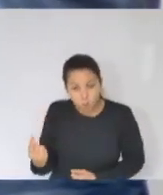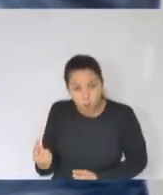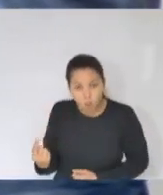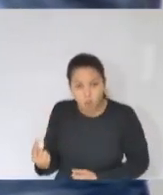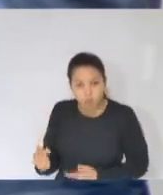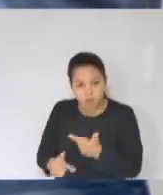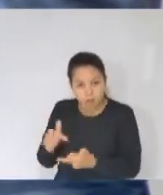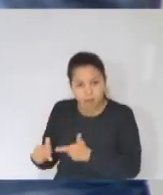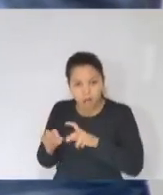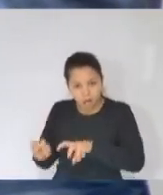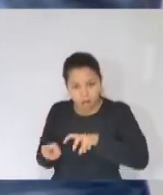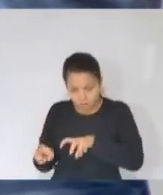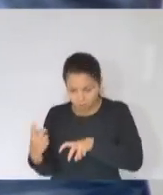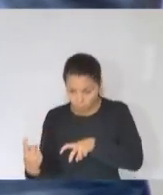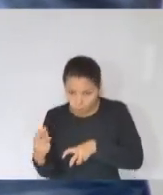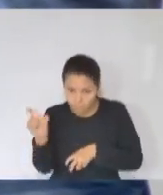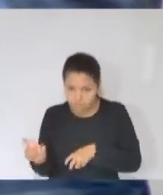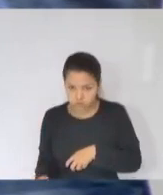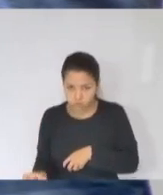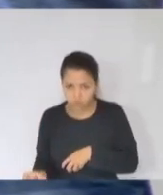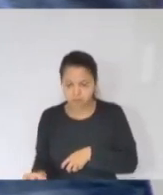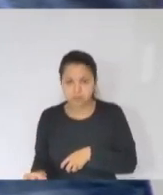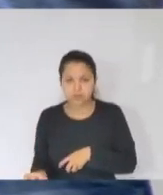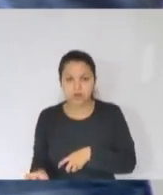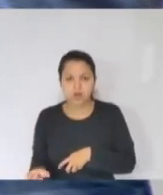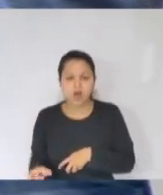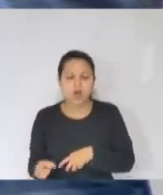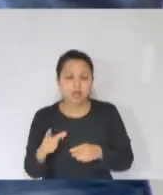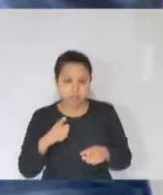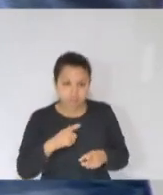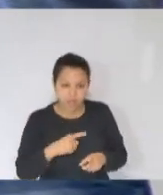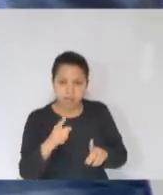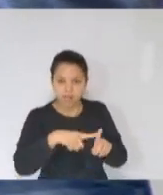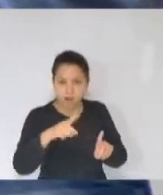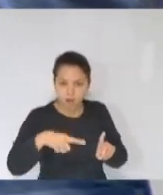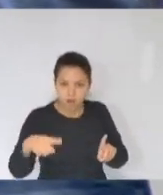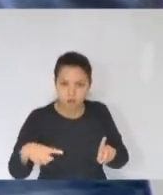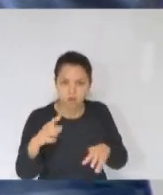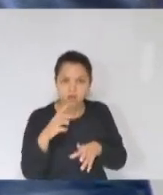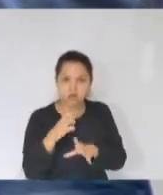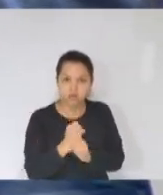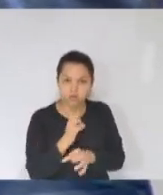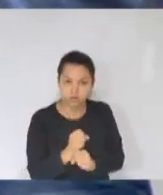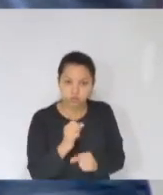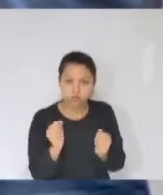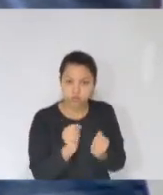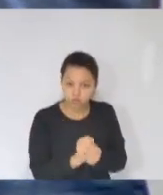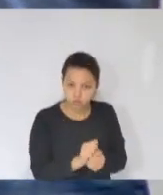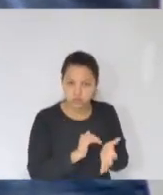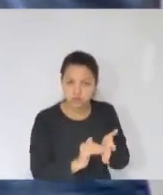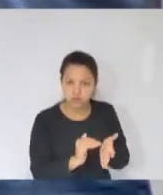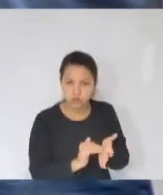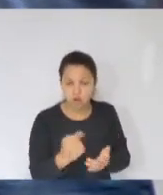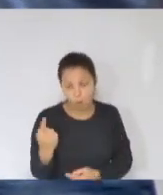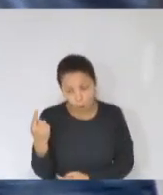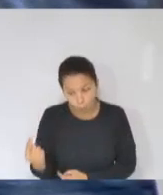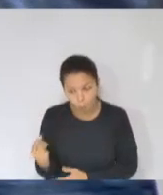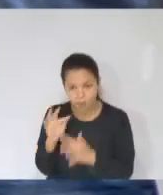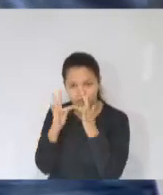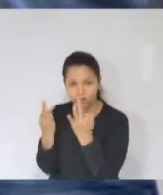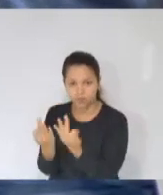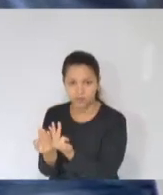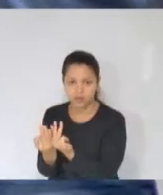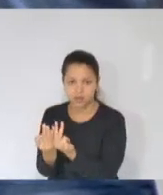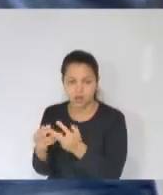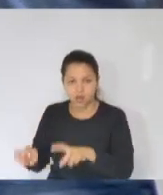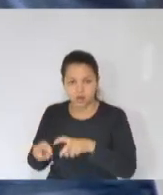gente levantou junto com o secretário Greiço, com o prefeito, com o vice-prefeito. Uma família só de agricultor produz tanto